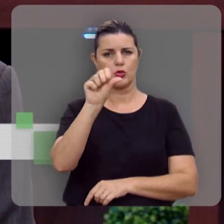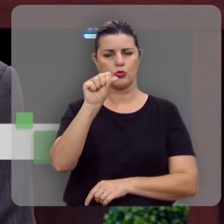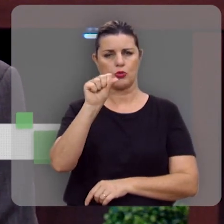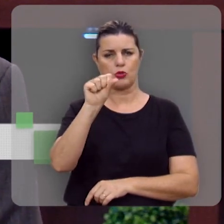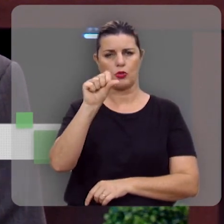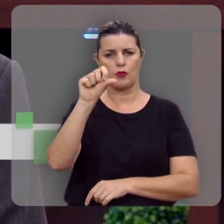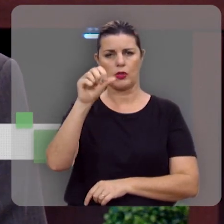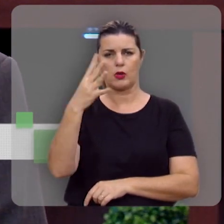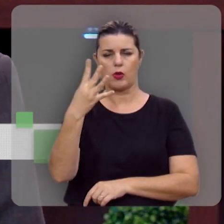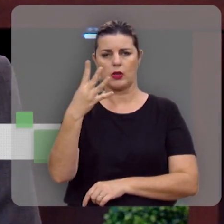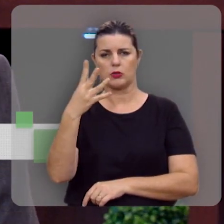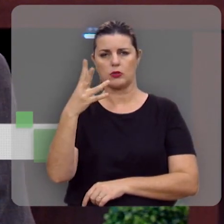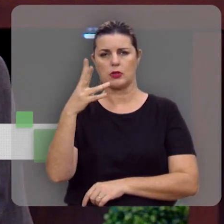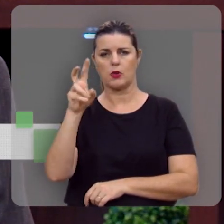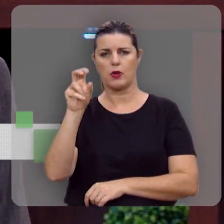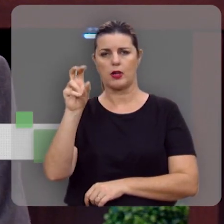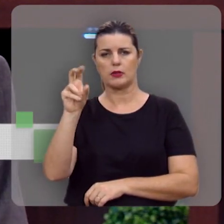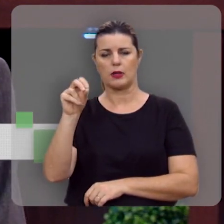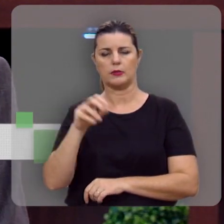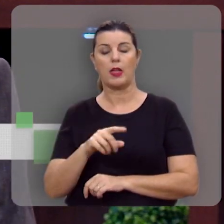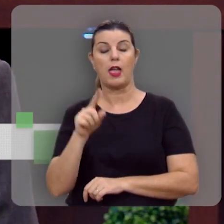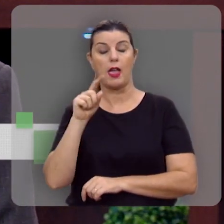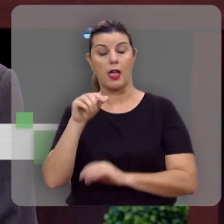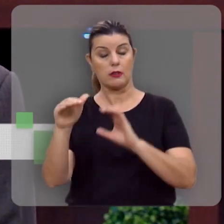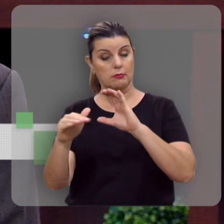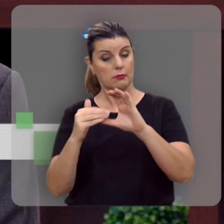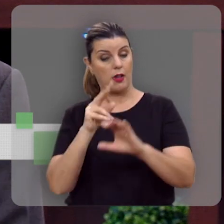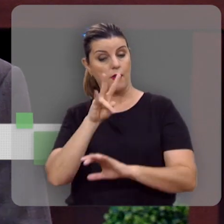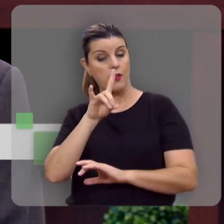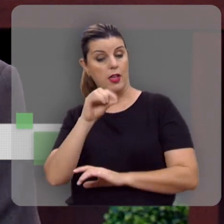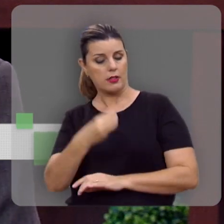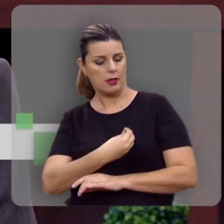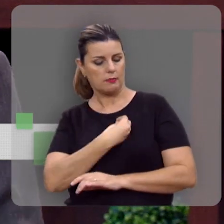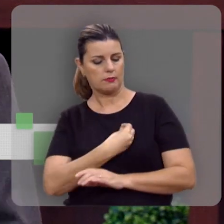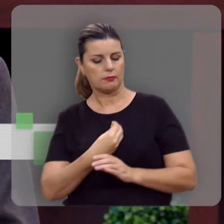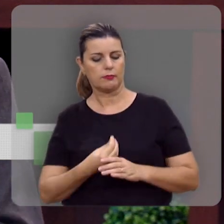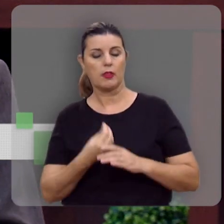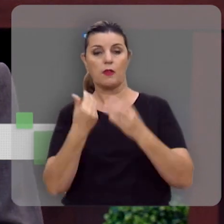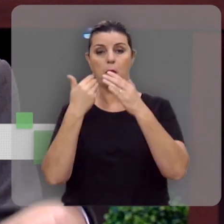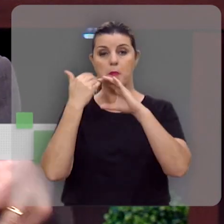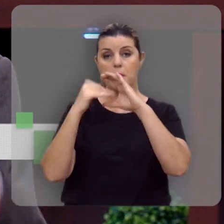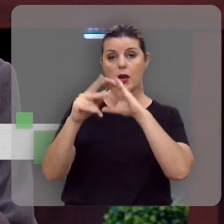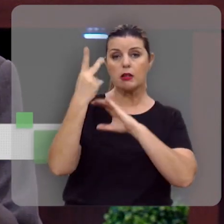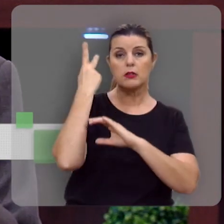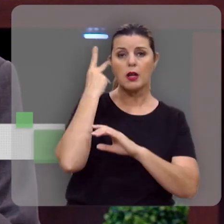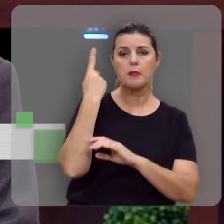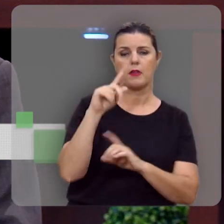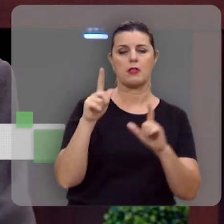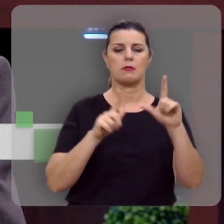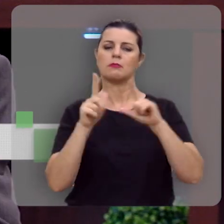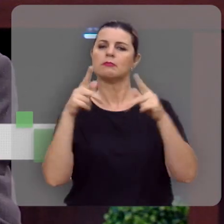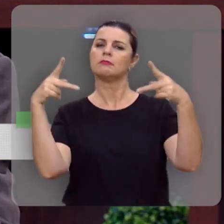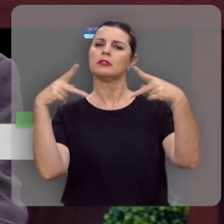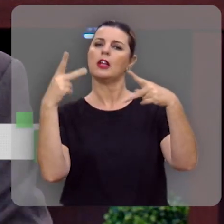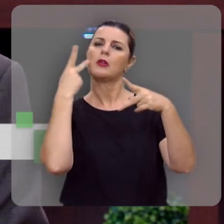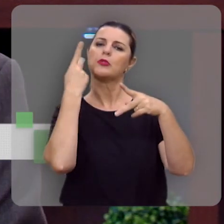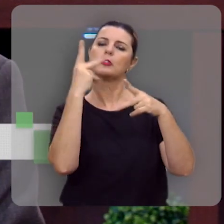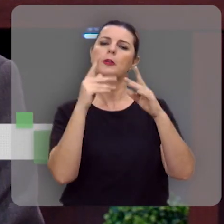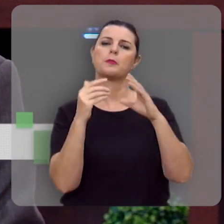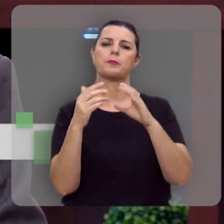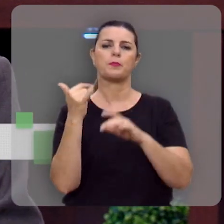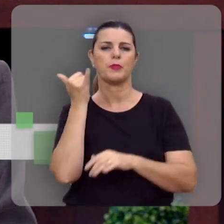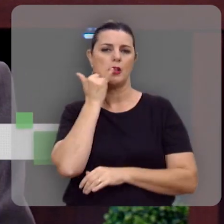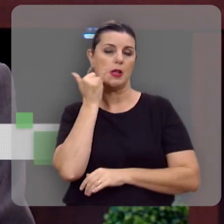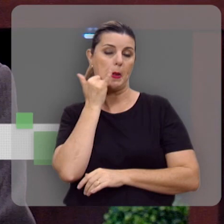947 18 94 50, essa mensagem com a palavra vida, e a gente vai mandar esse programa para o seu